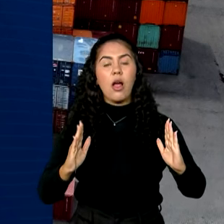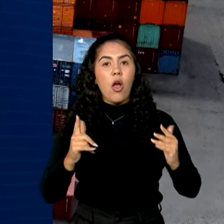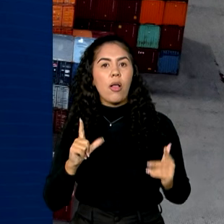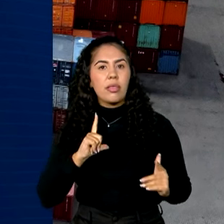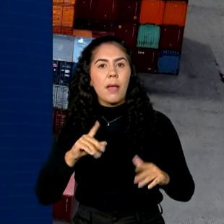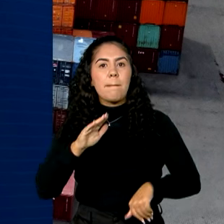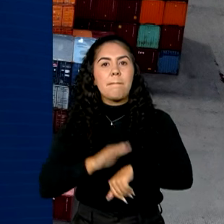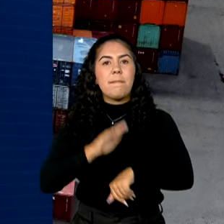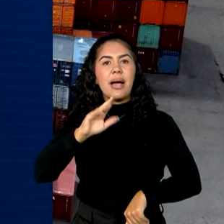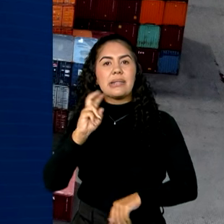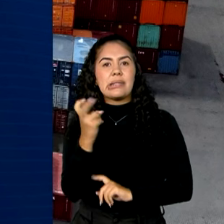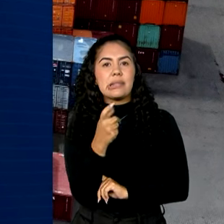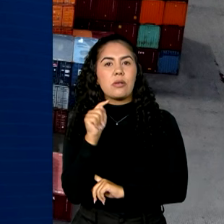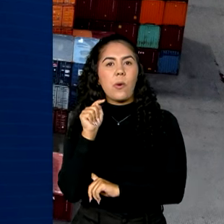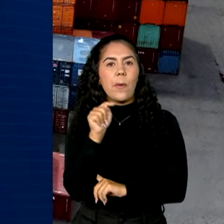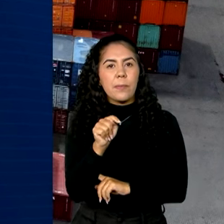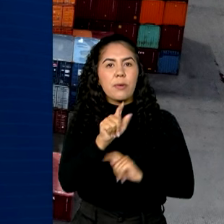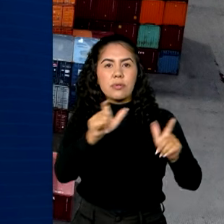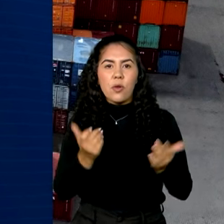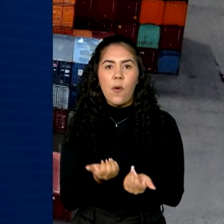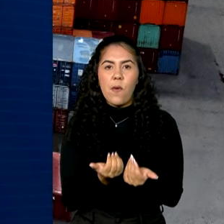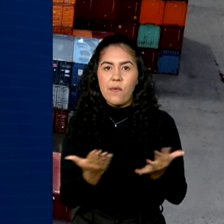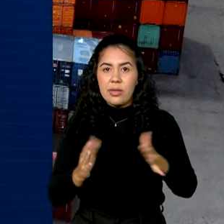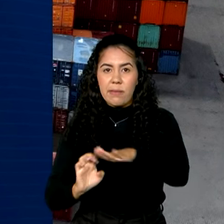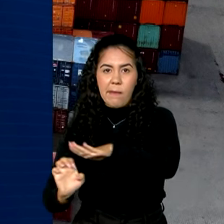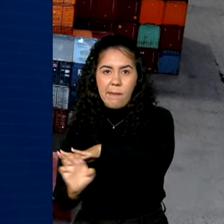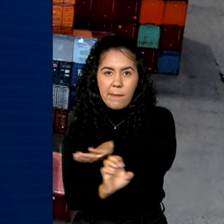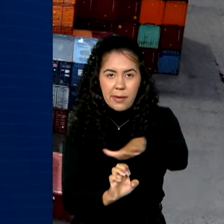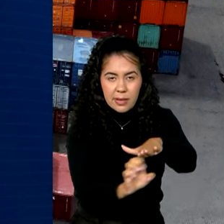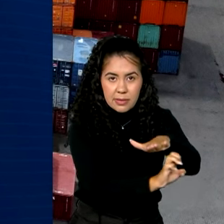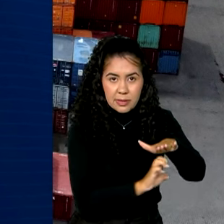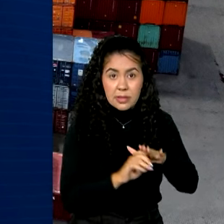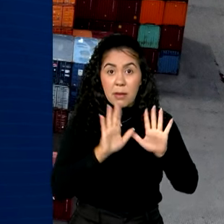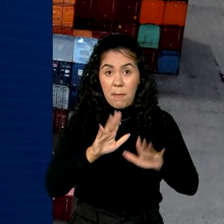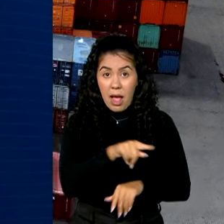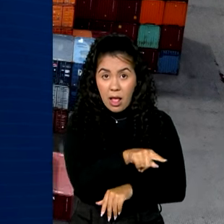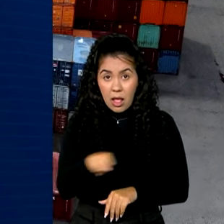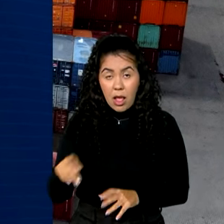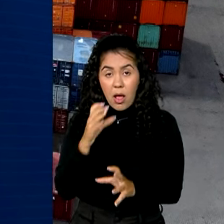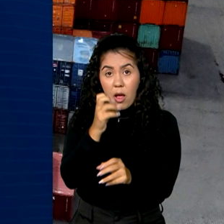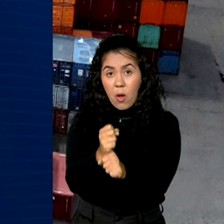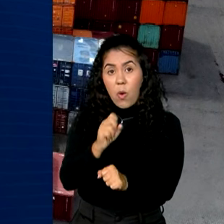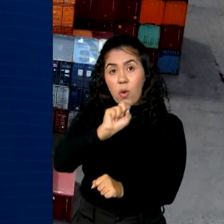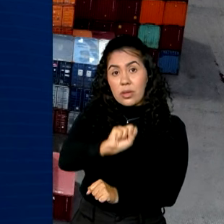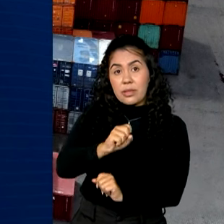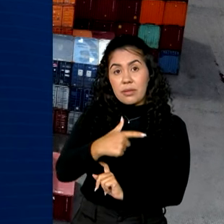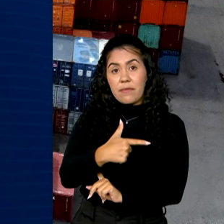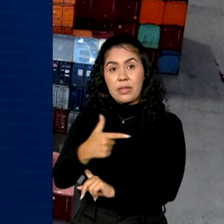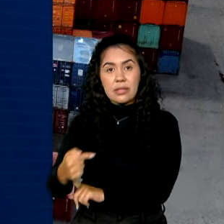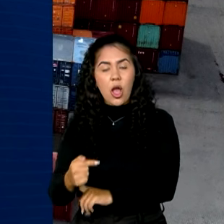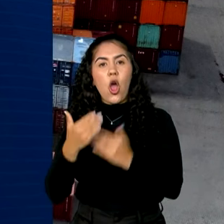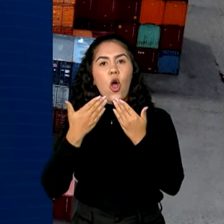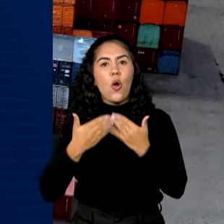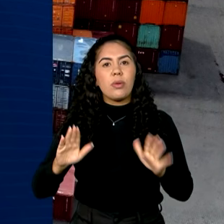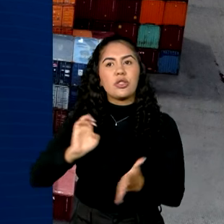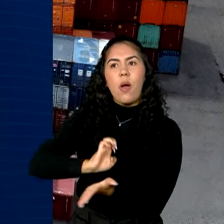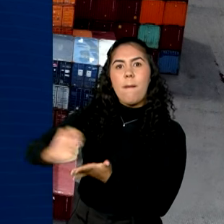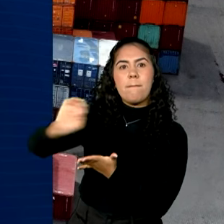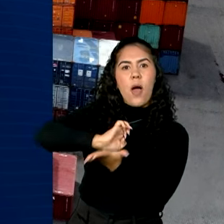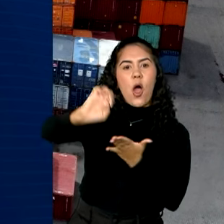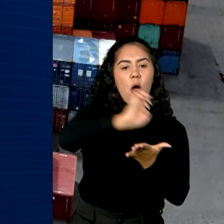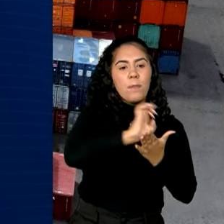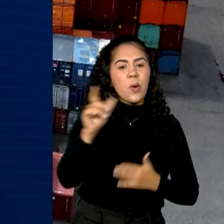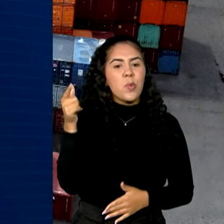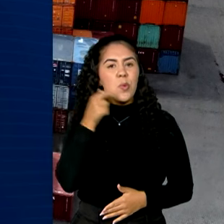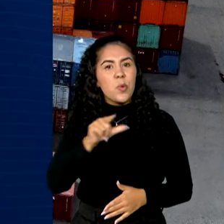de 5.300 empresas. Destas, 827 iniciar exportações, gerando